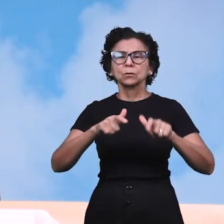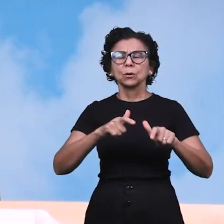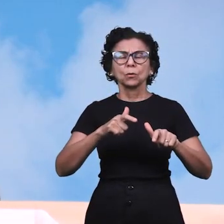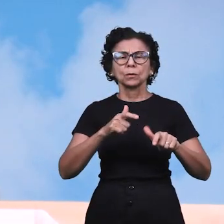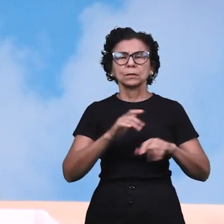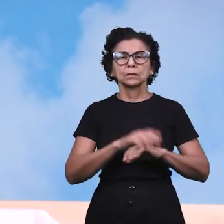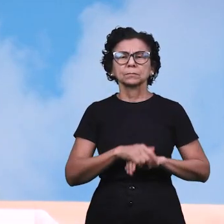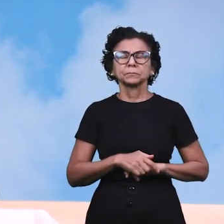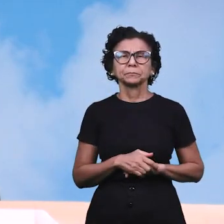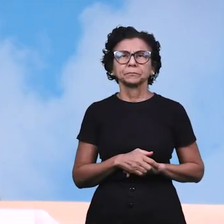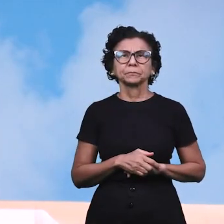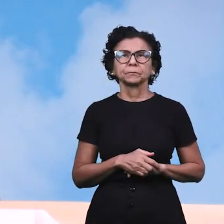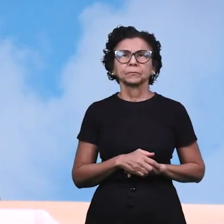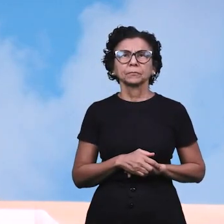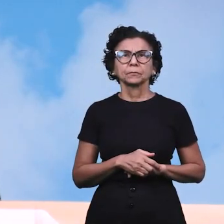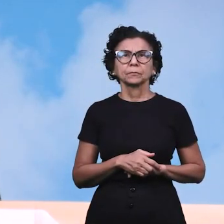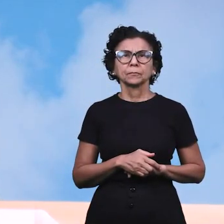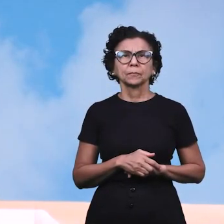são